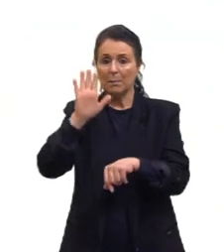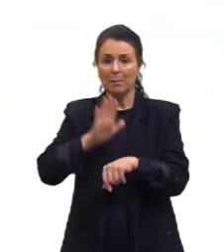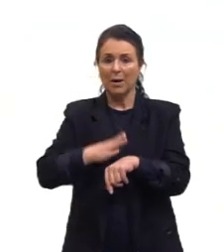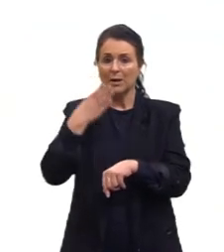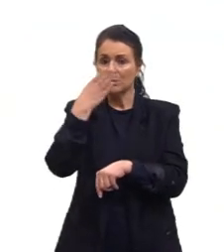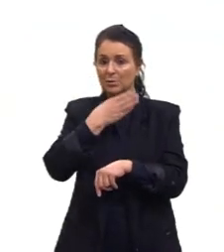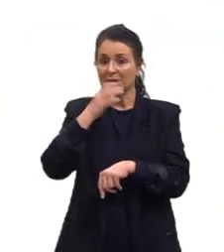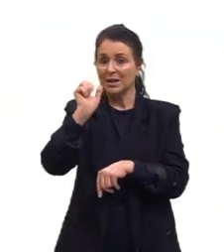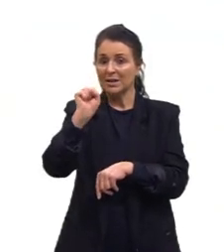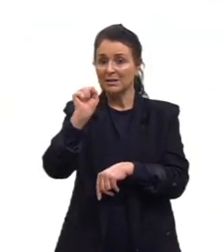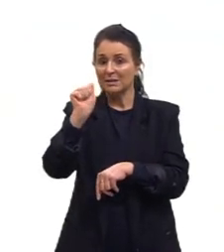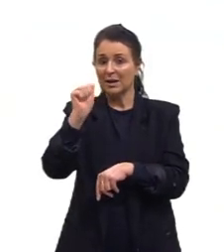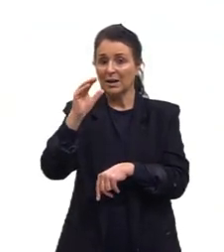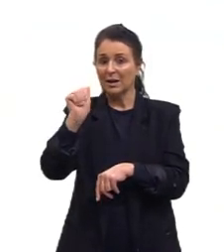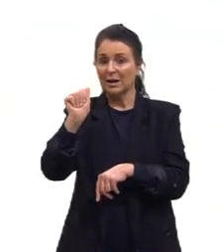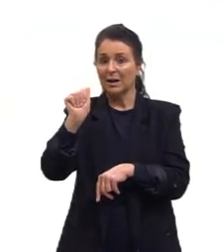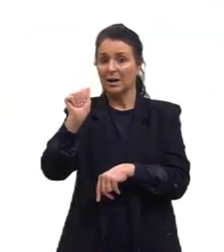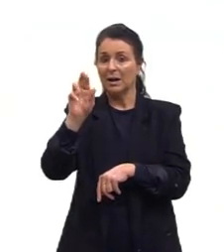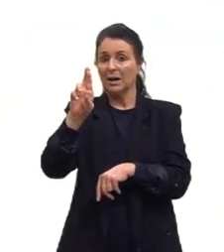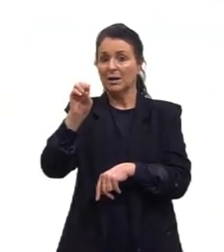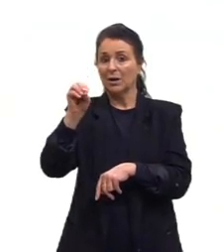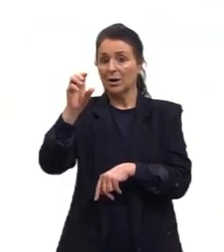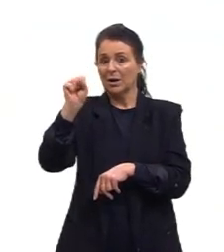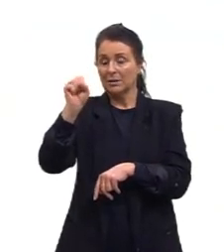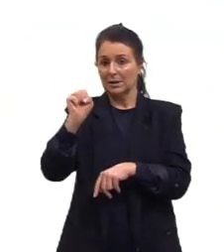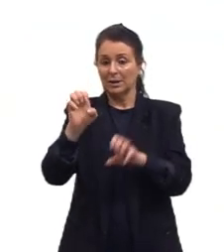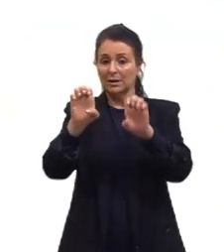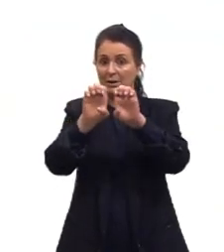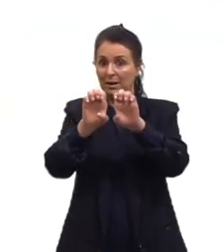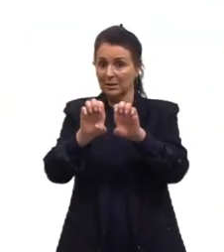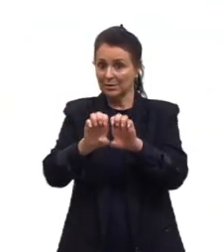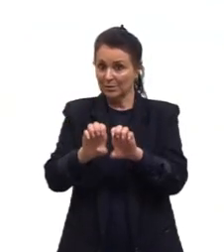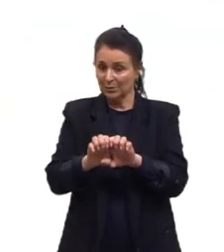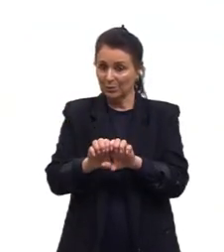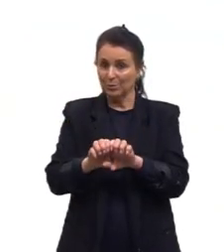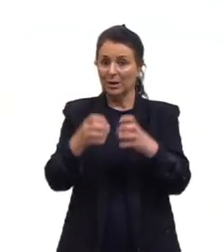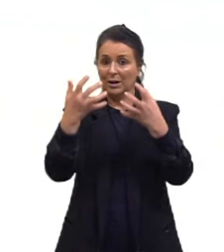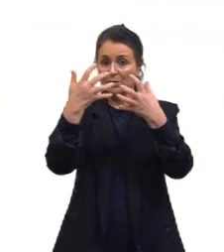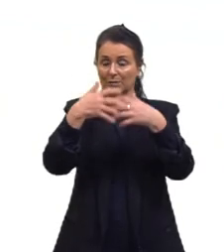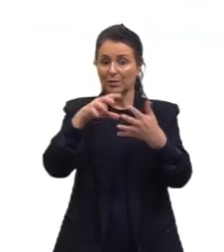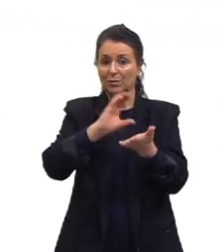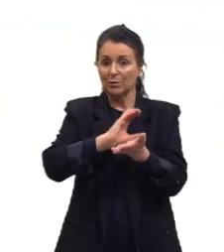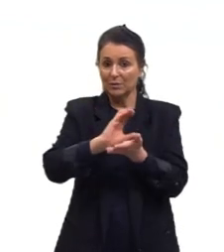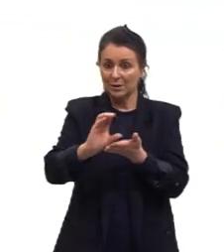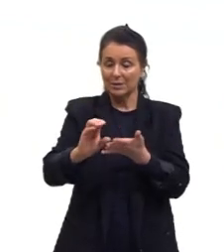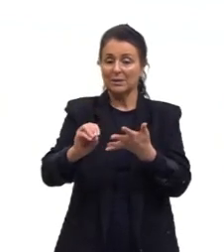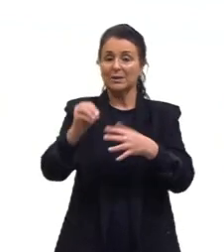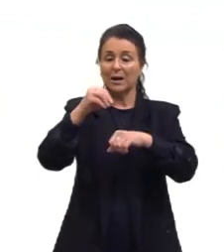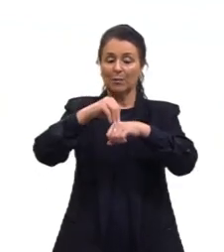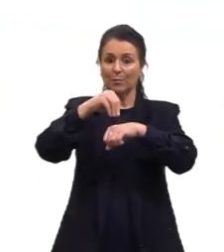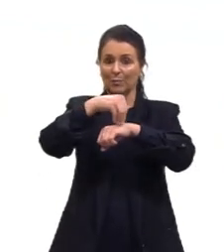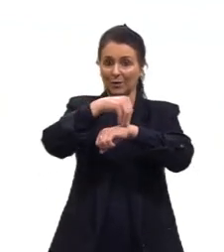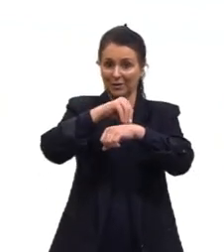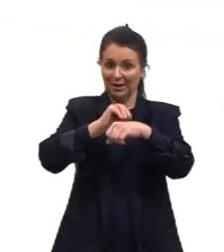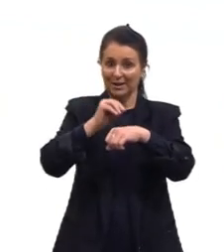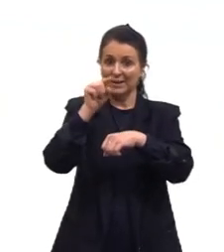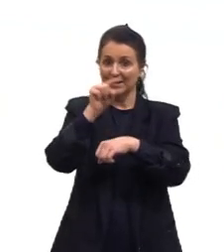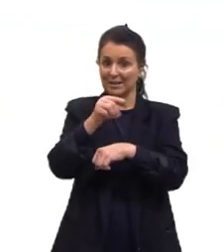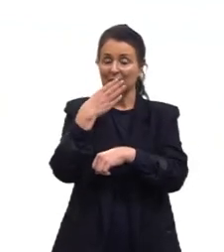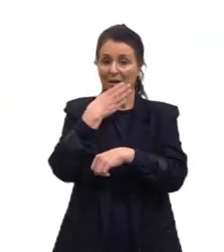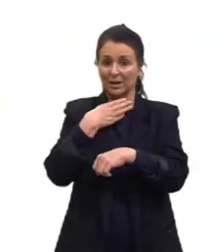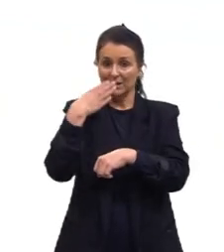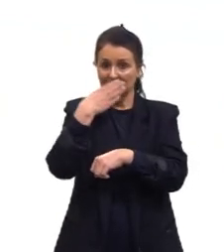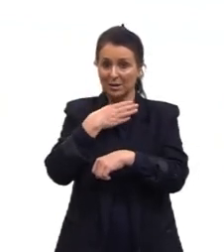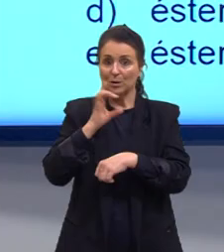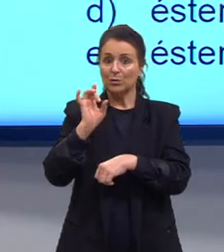do que a sacarose e aqui traz a estrutura das espartana as funções orgânicas presentes nessa molécula adoçante são